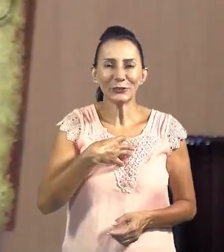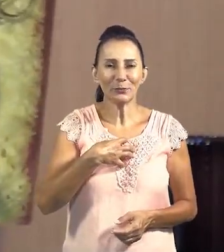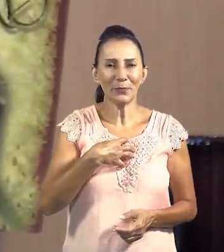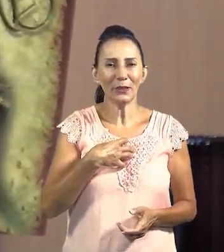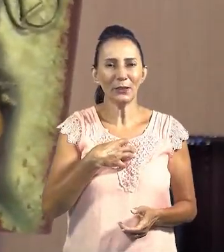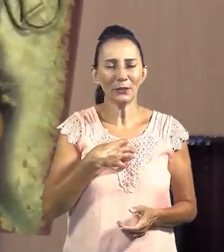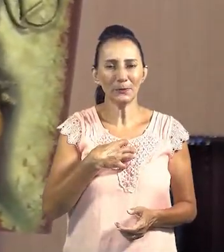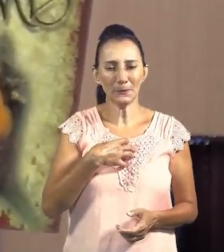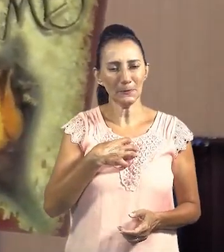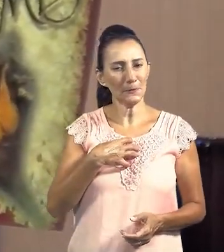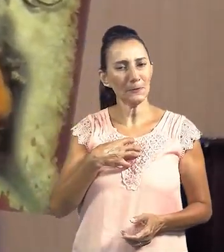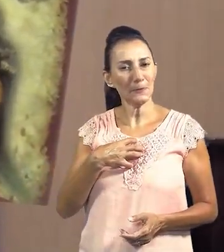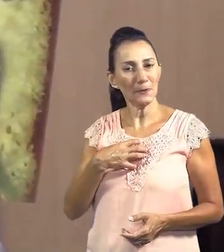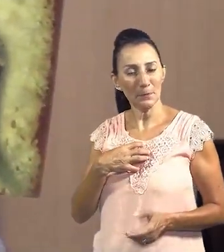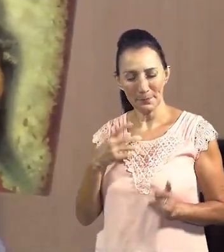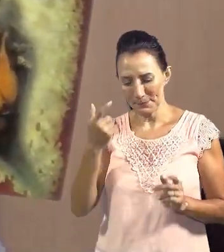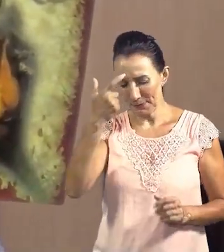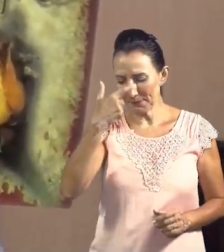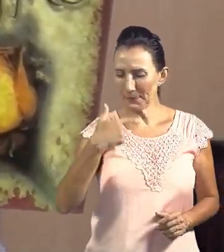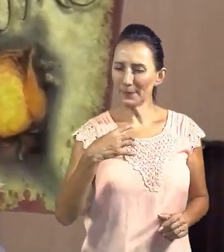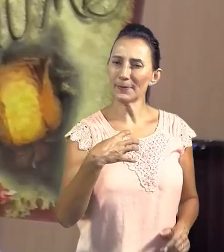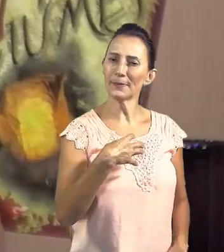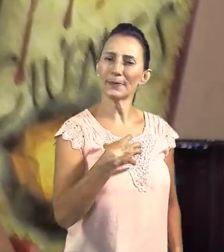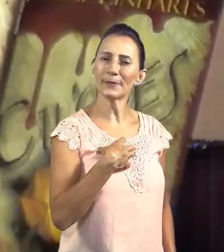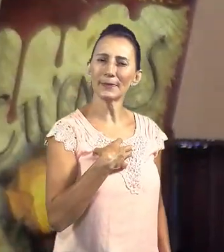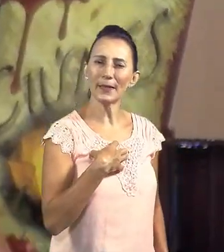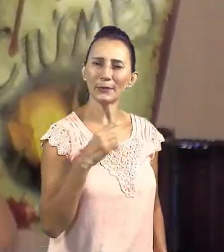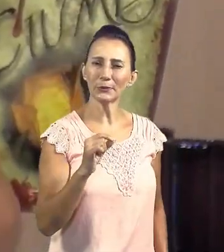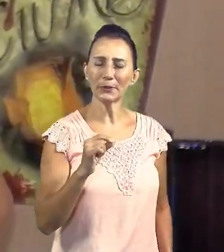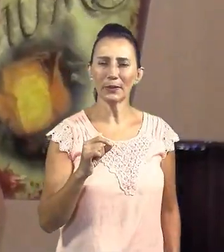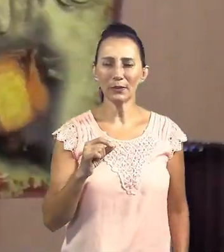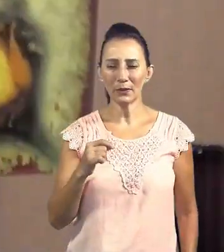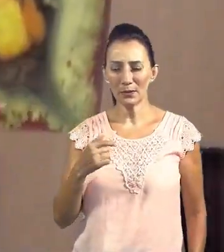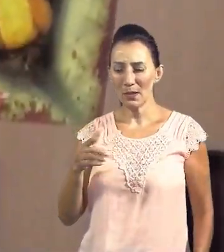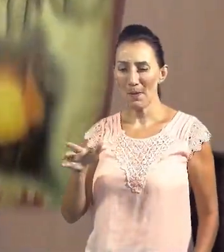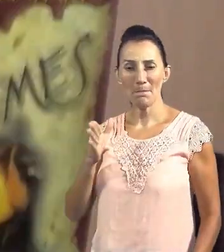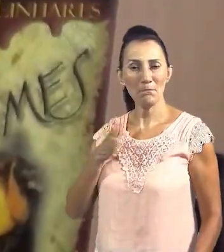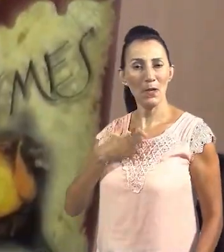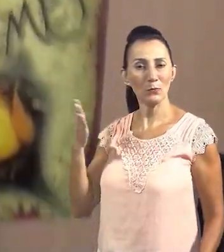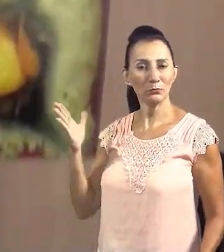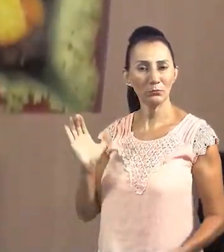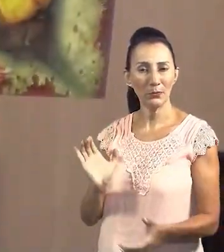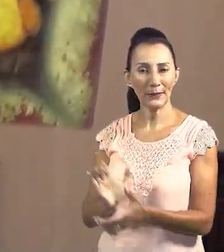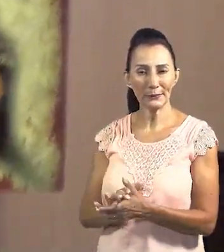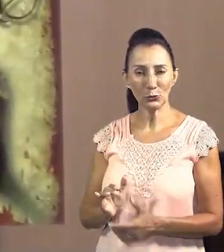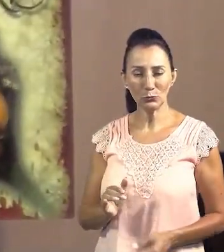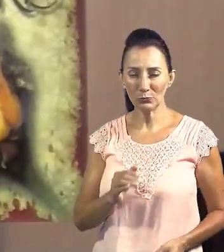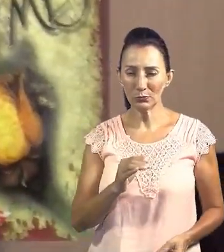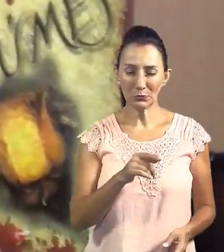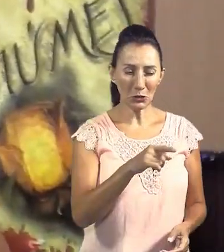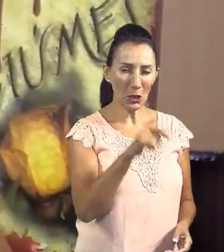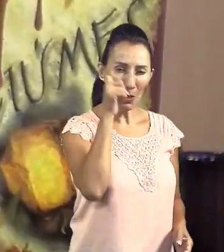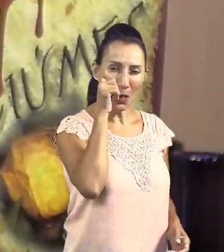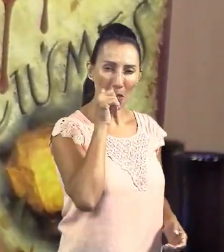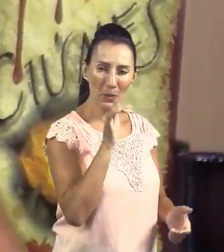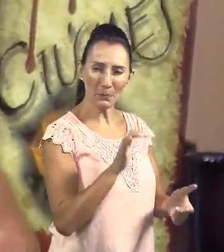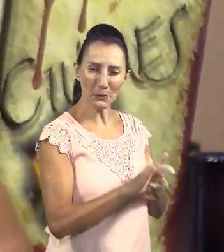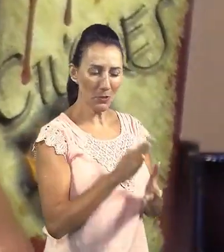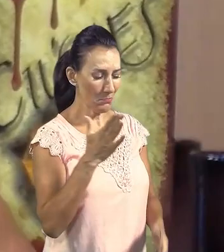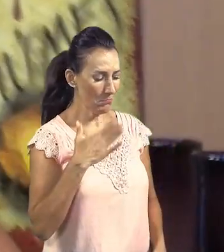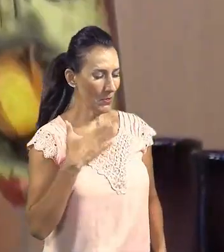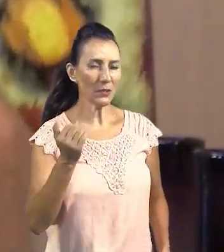de posse. A pessoa se sente dono do marido, dono da